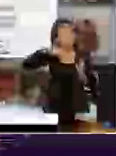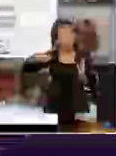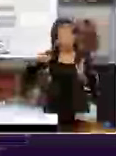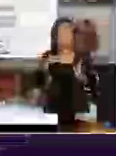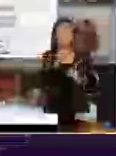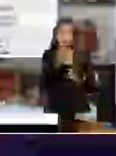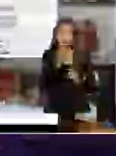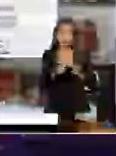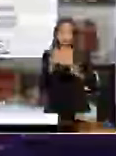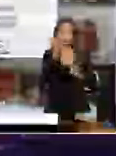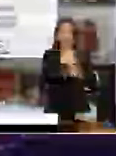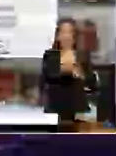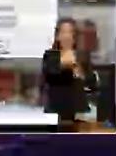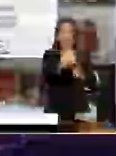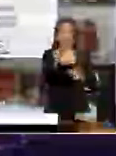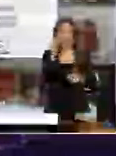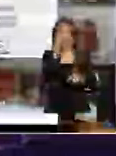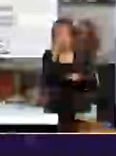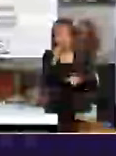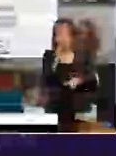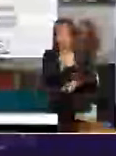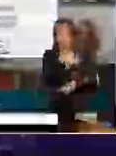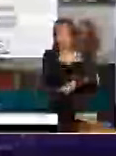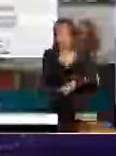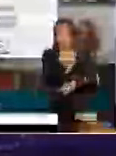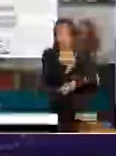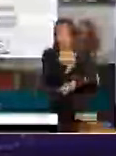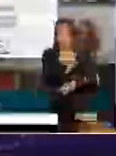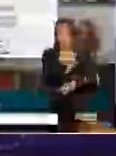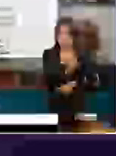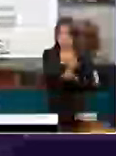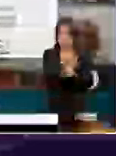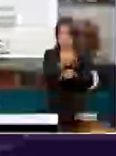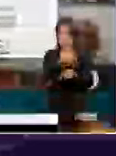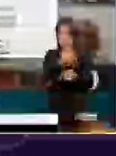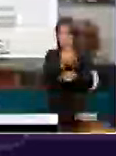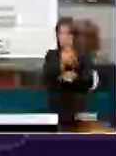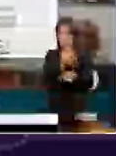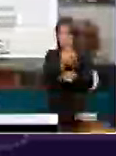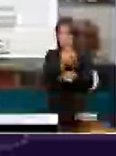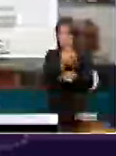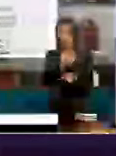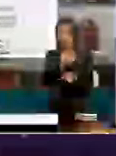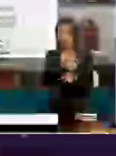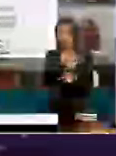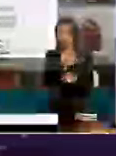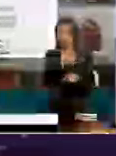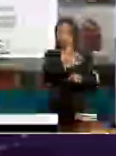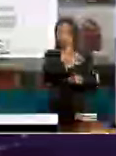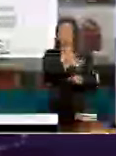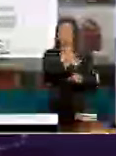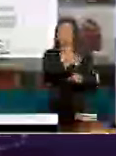de Garay, que foi uma criança com 12 anos vacinada no subgrupo da Pfizer entre dezembro de 2020 e janeiro